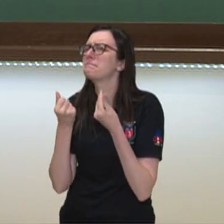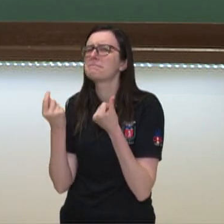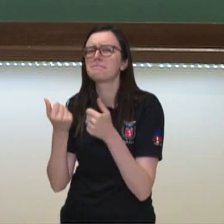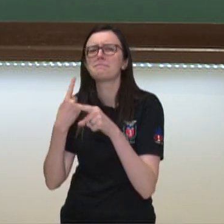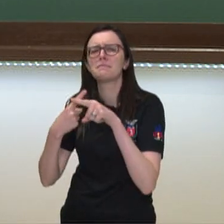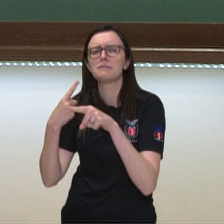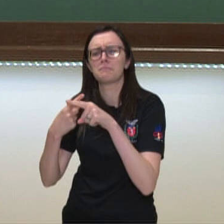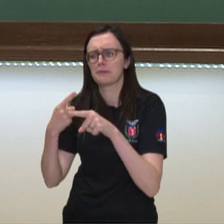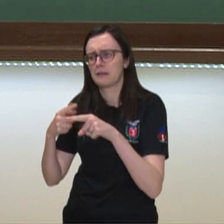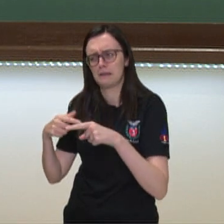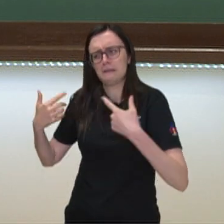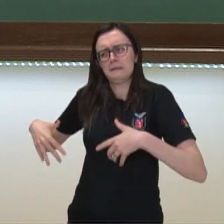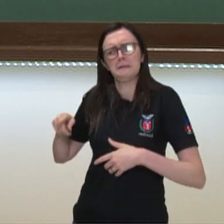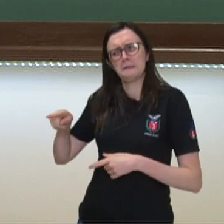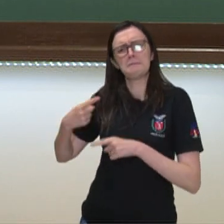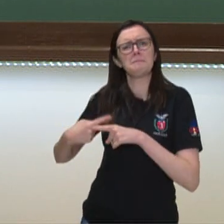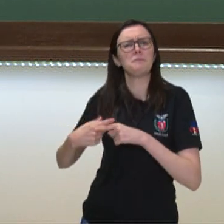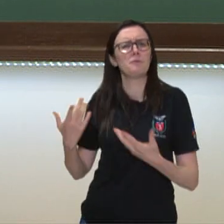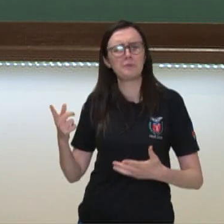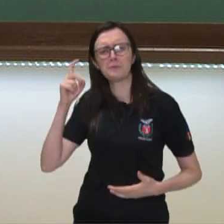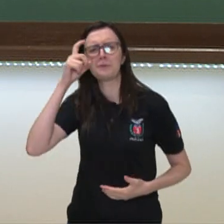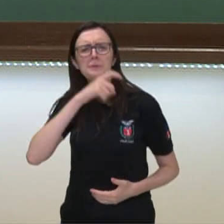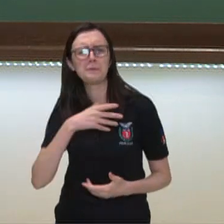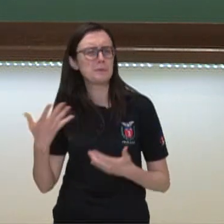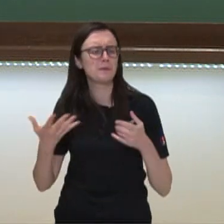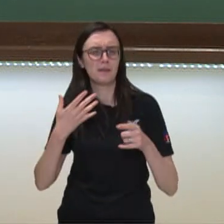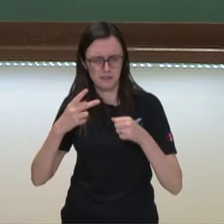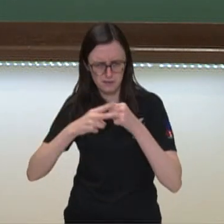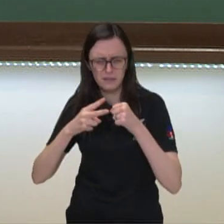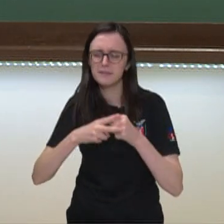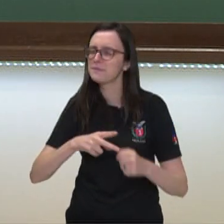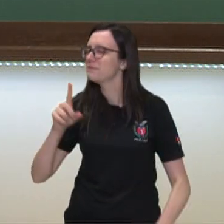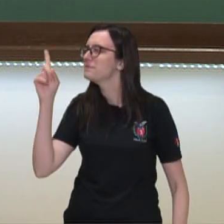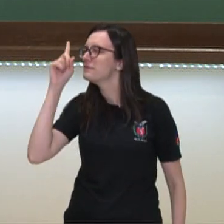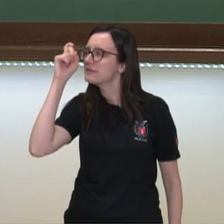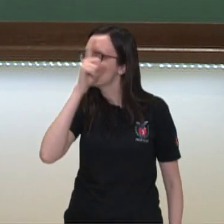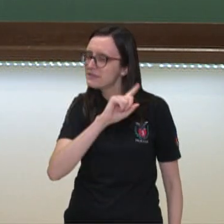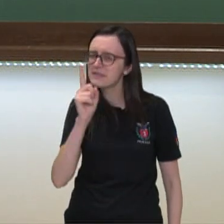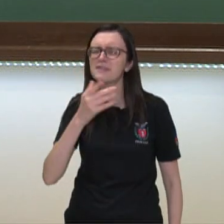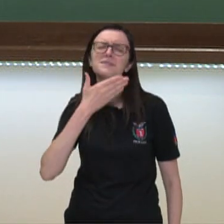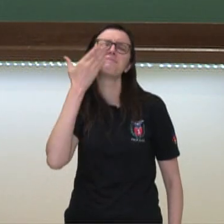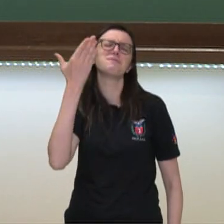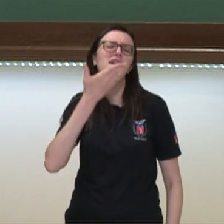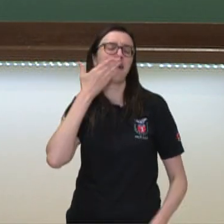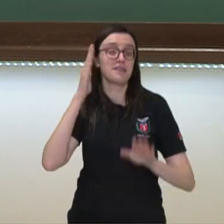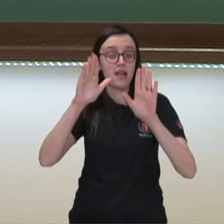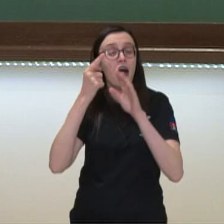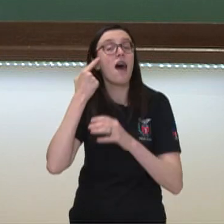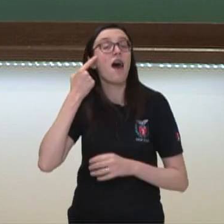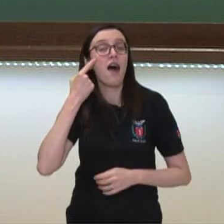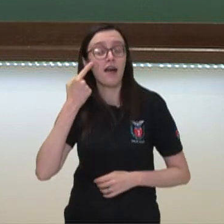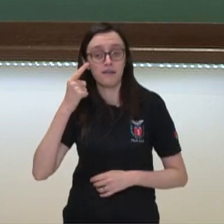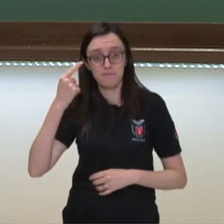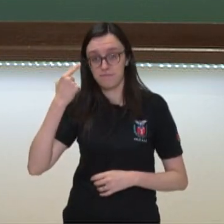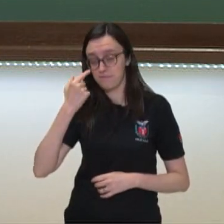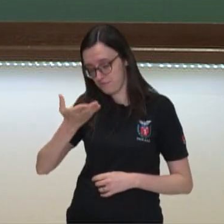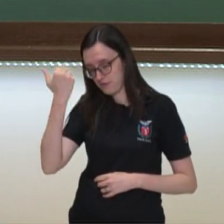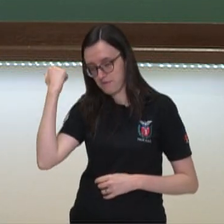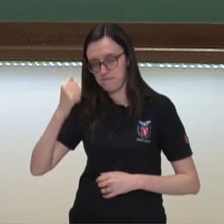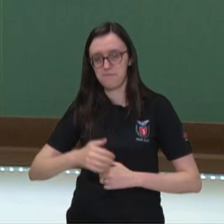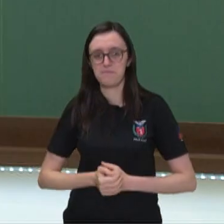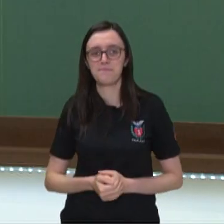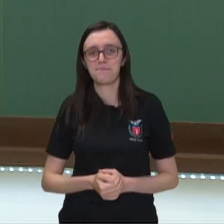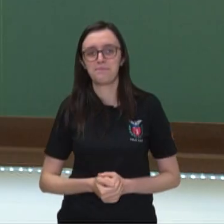apreensões sobre ele? Ah, é difícil o verbo to be. Não é, verbo to be é muito fácil, moleza. Piece of cake. Vamos lá